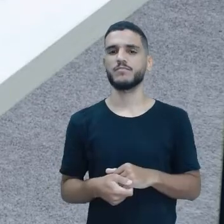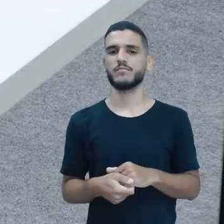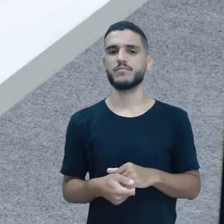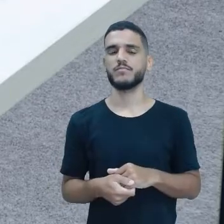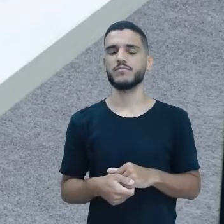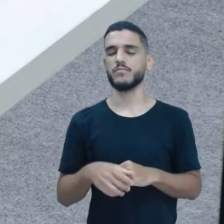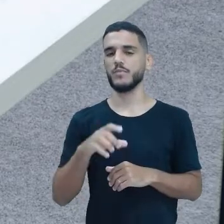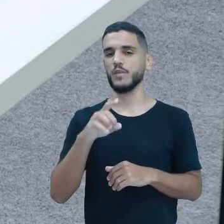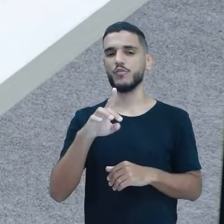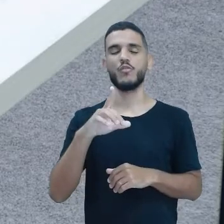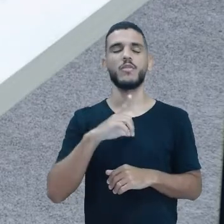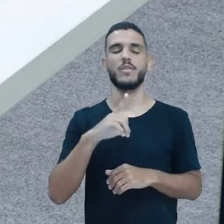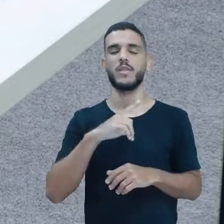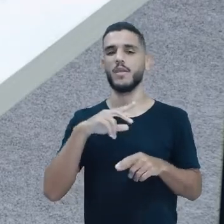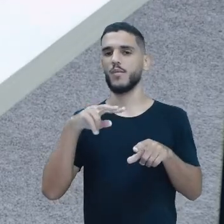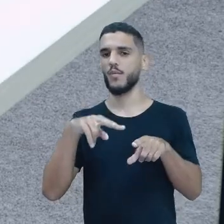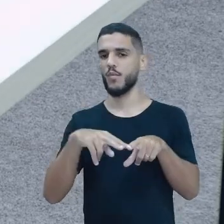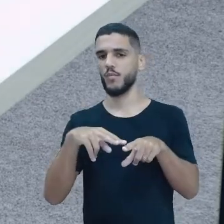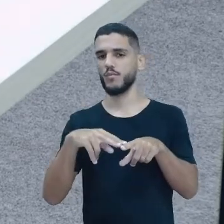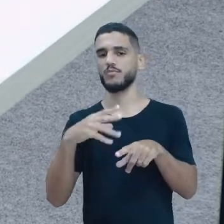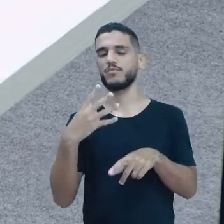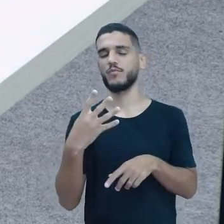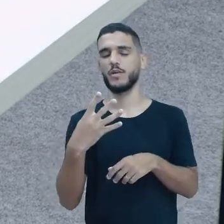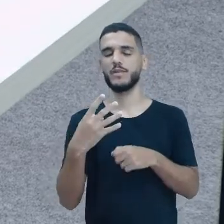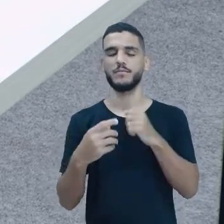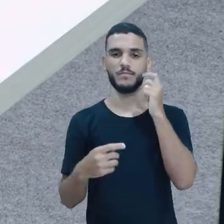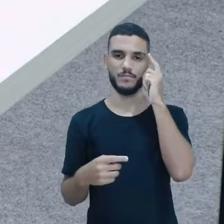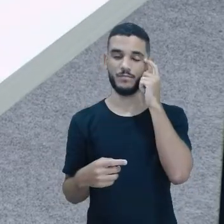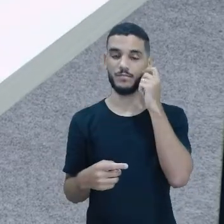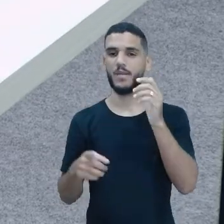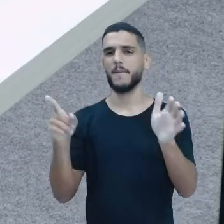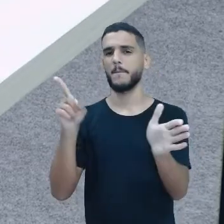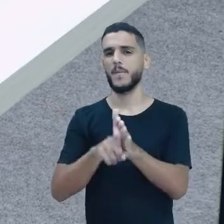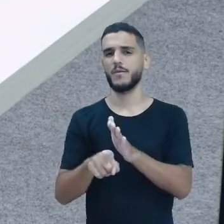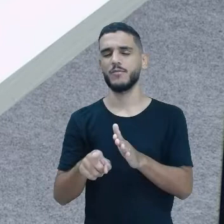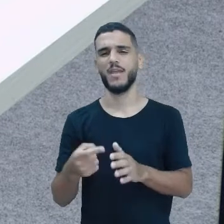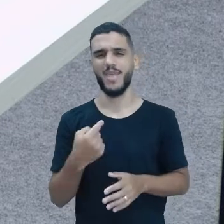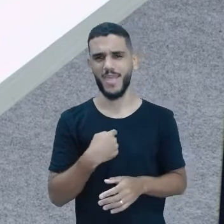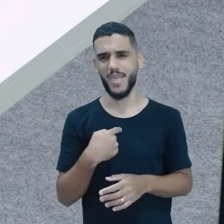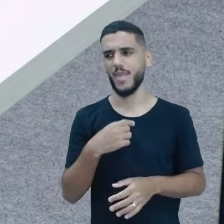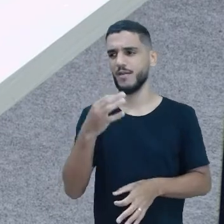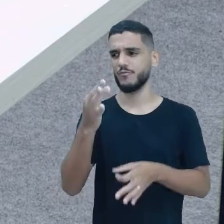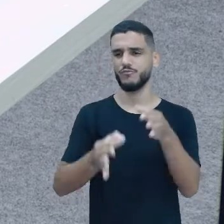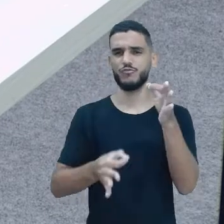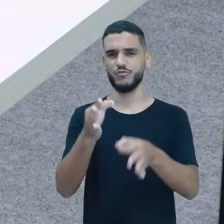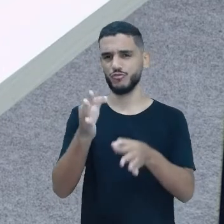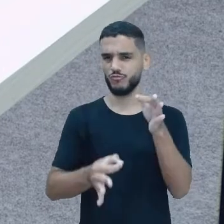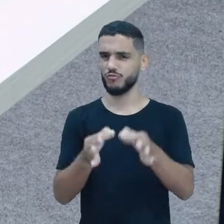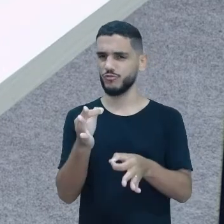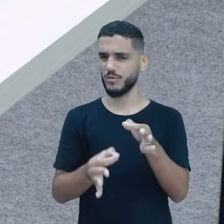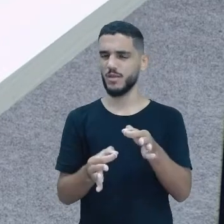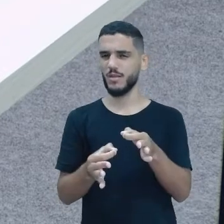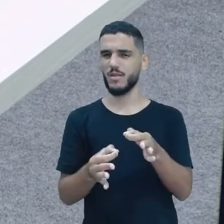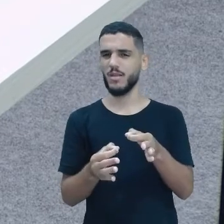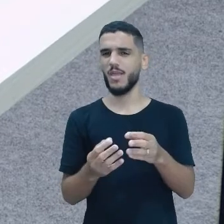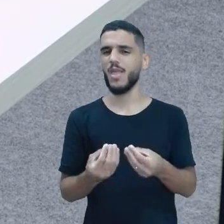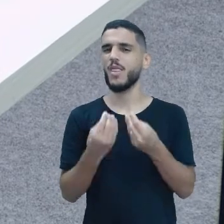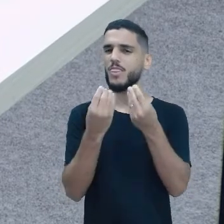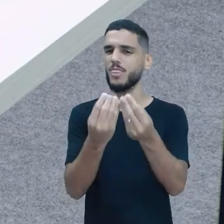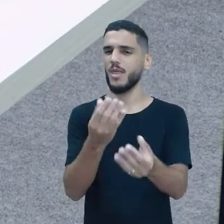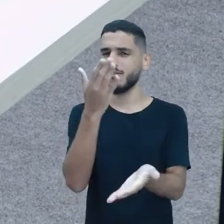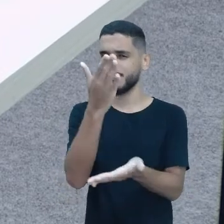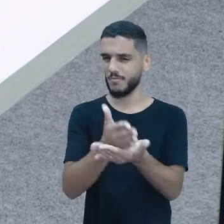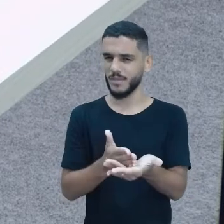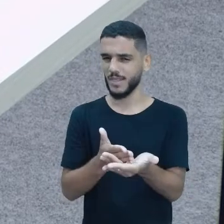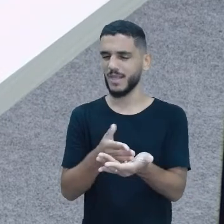com 4. Pergunta que eu faço a vocês, estou sendo justa nessa divisão? Eu estou dando aqui a metade